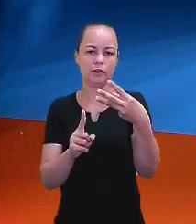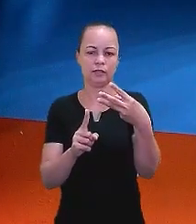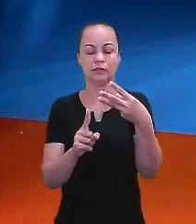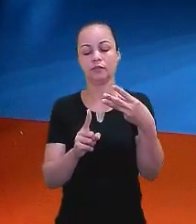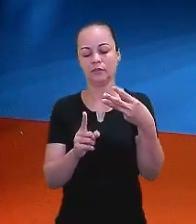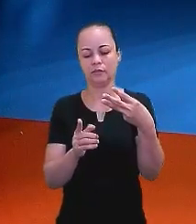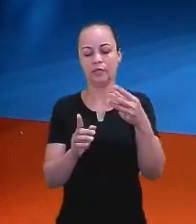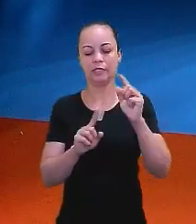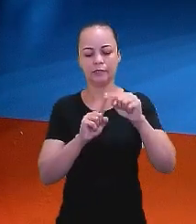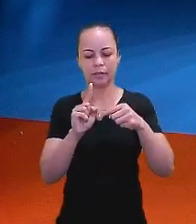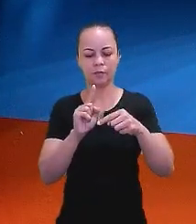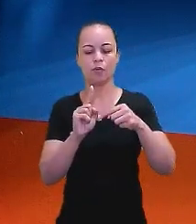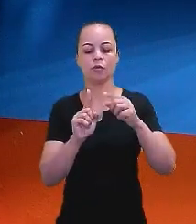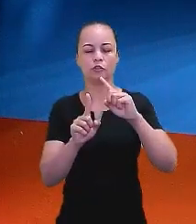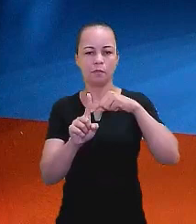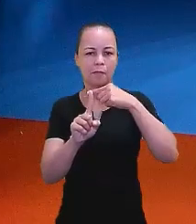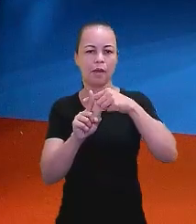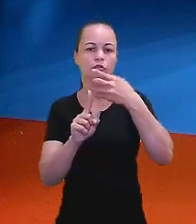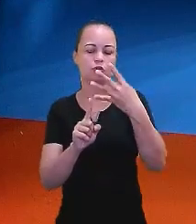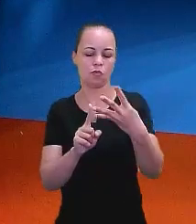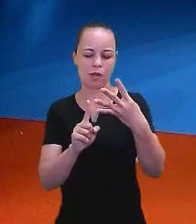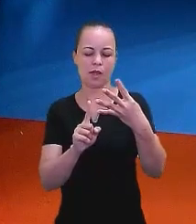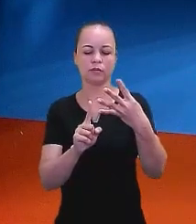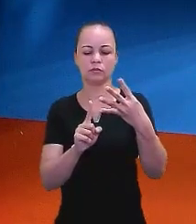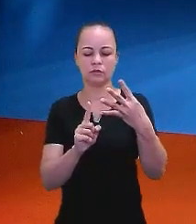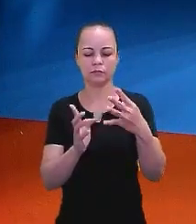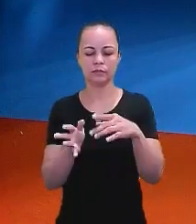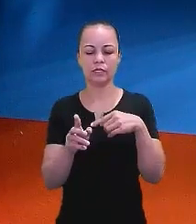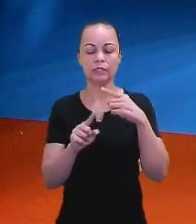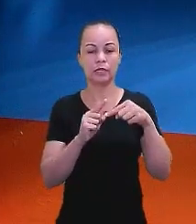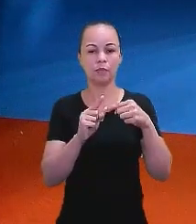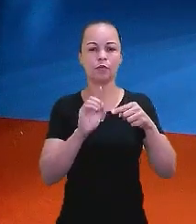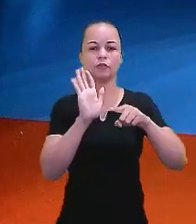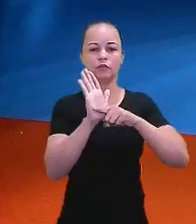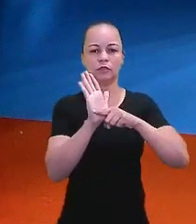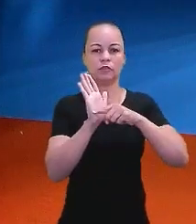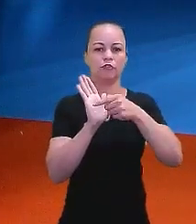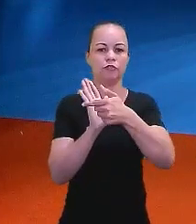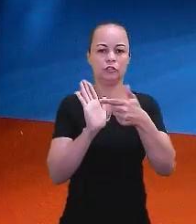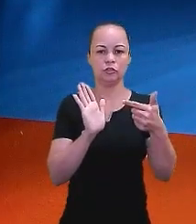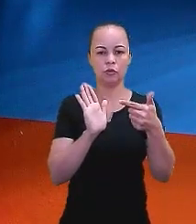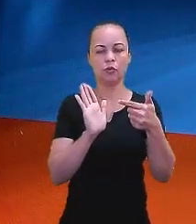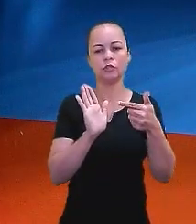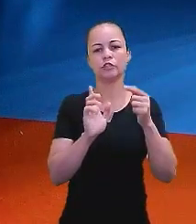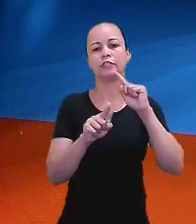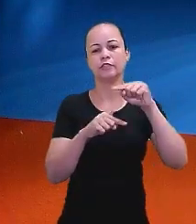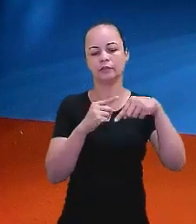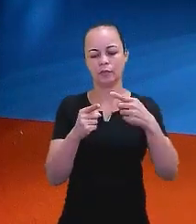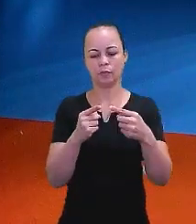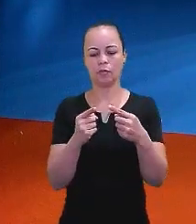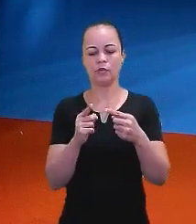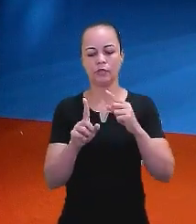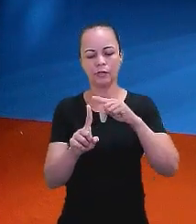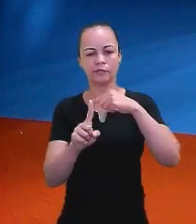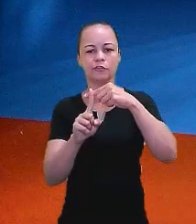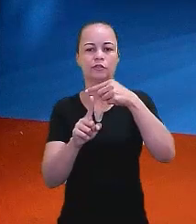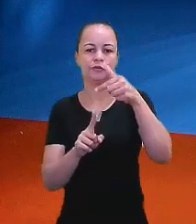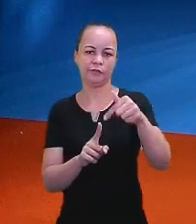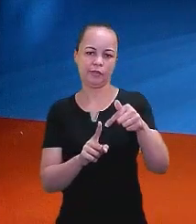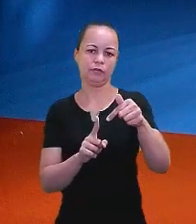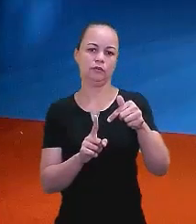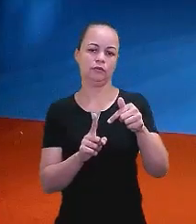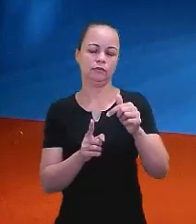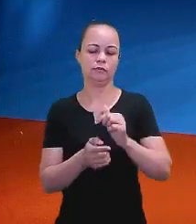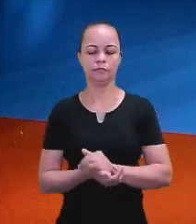mais o 4 ao resultado. E aí, ó, cheguei a um resultado que eu vou ter que subtrair 22. E depois adicionar o 7 no